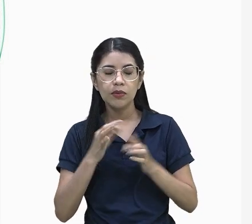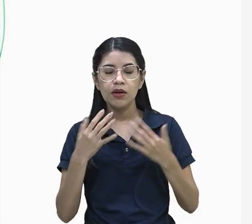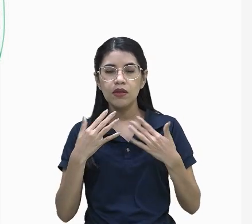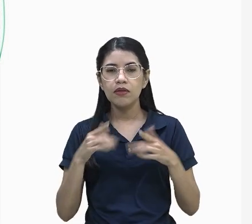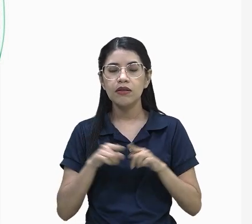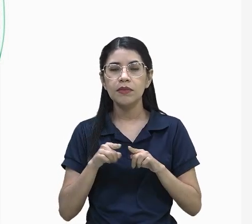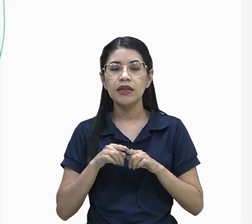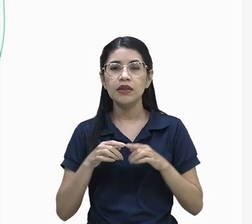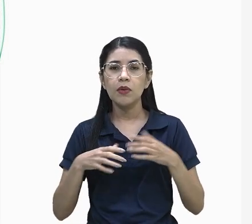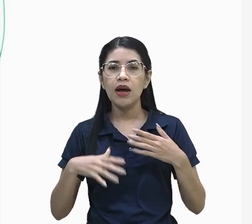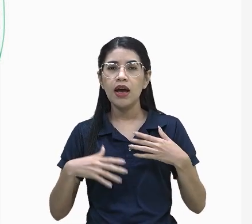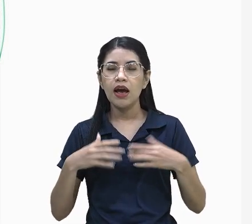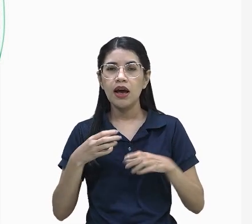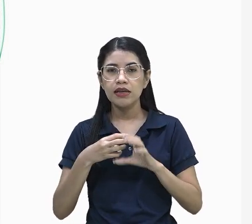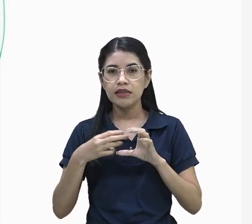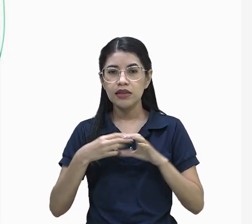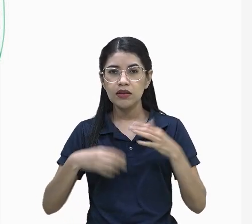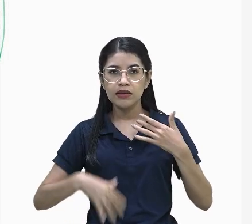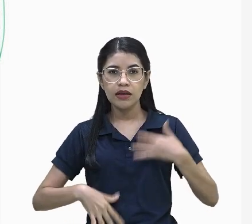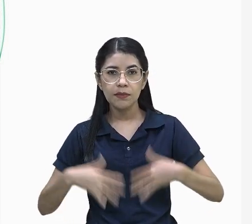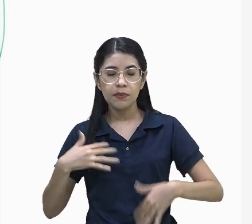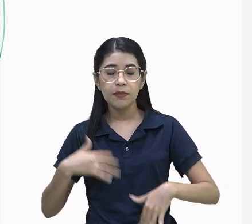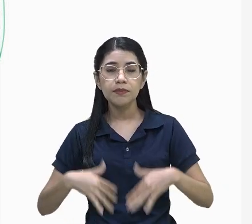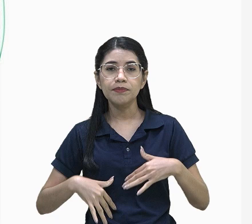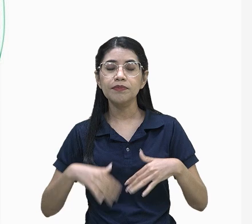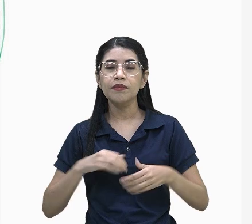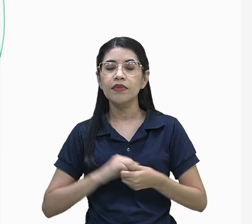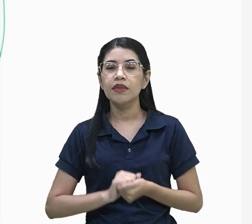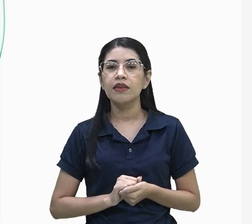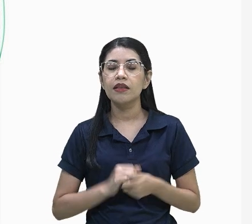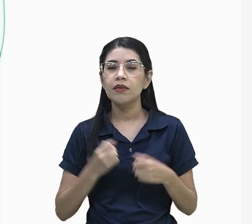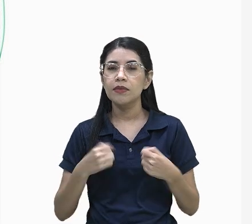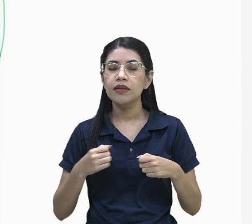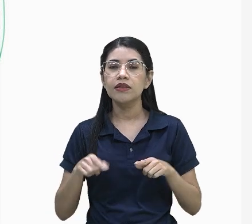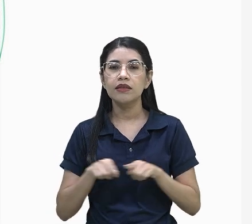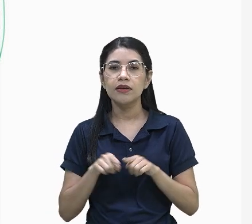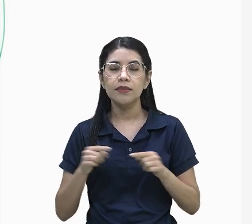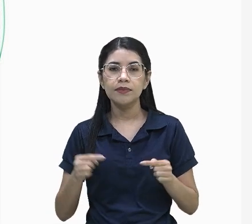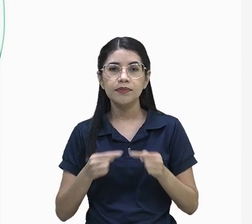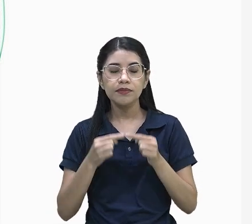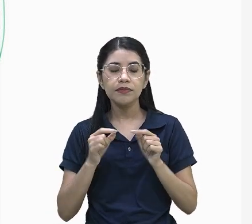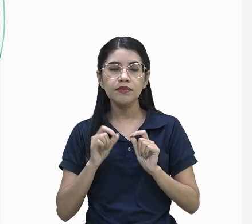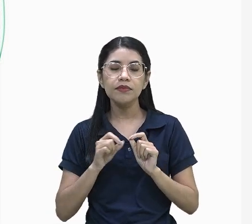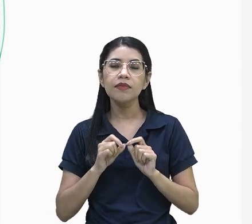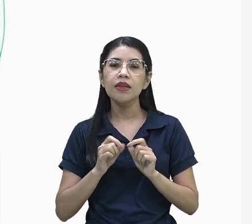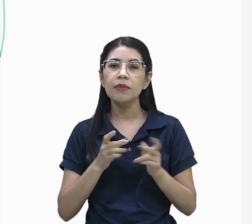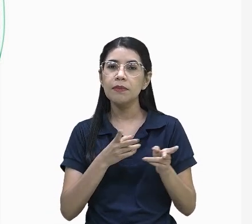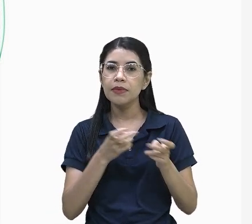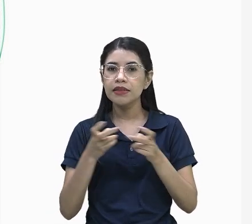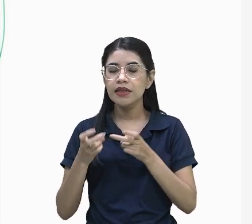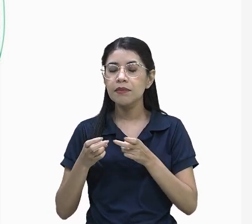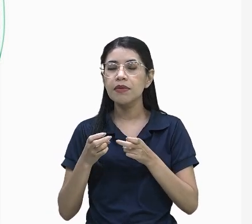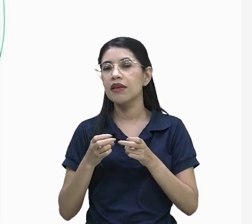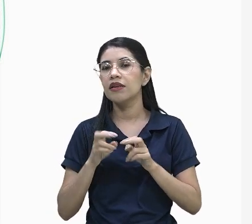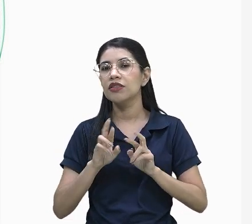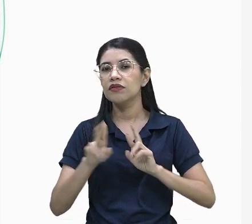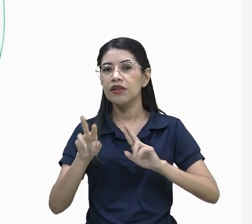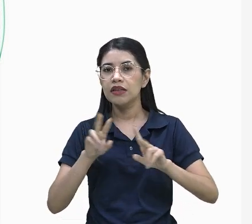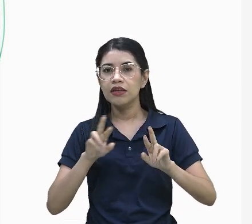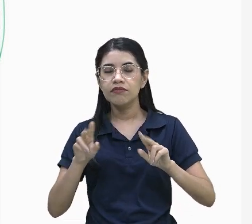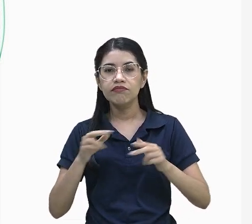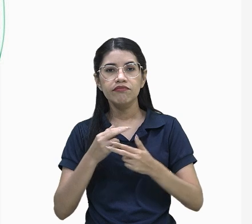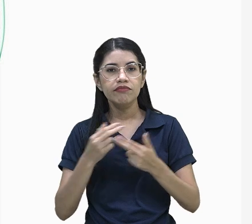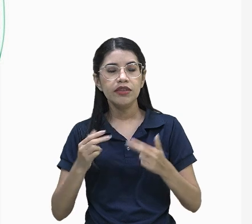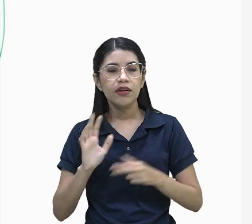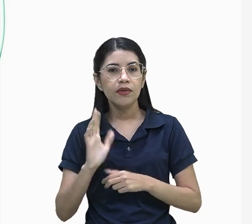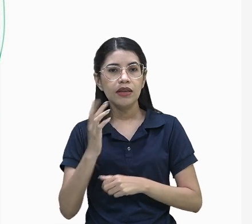pelo corpo, ela tem que ter essa especiação com células para promover a percepção de coisas e situações diferentes.